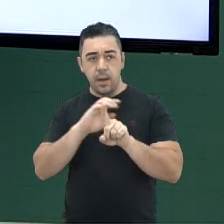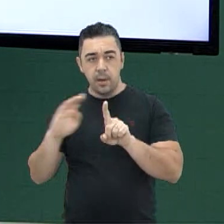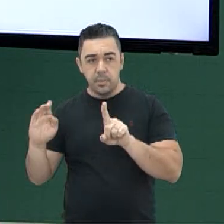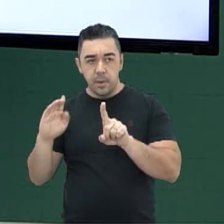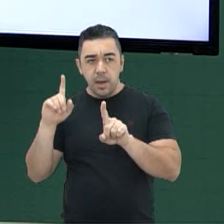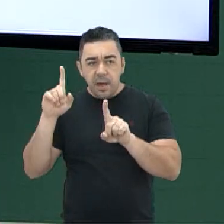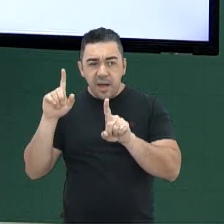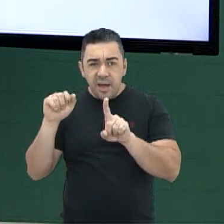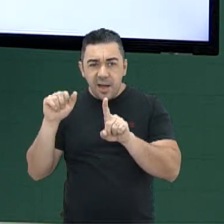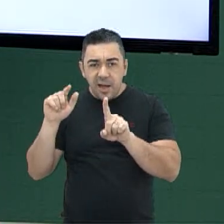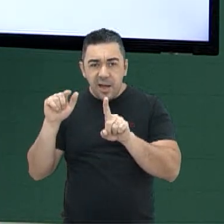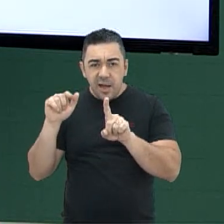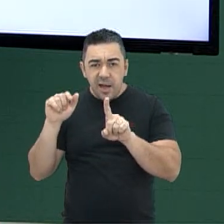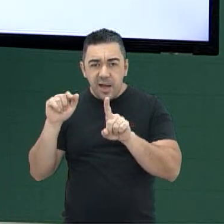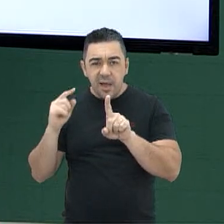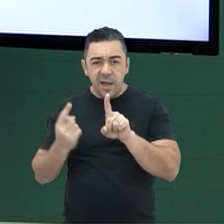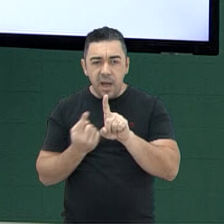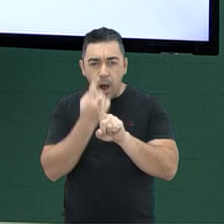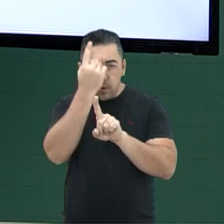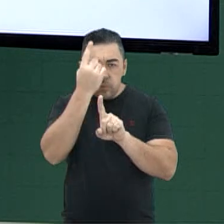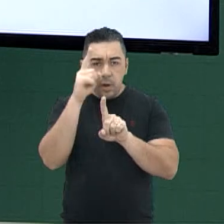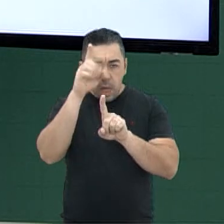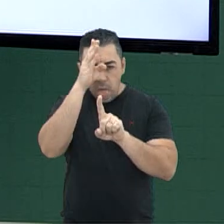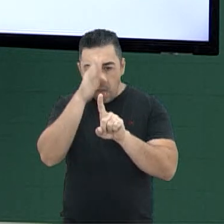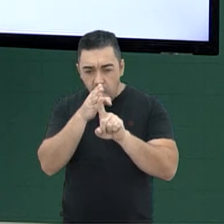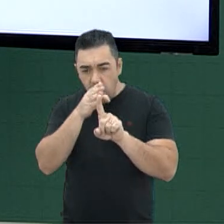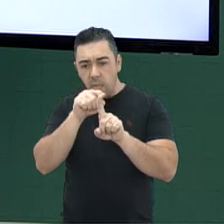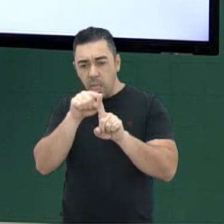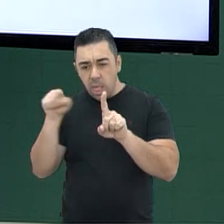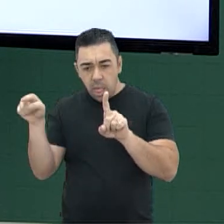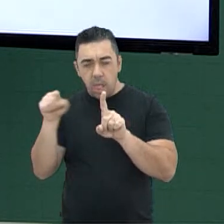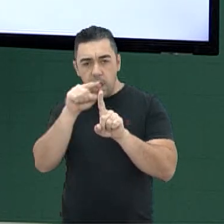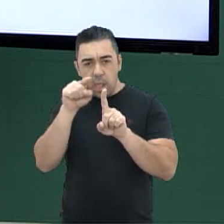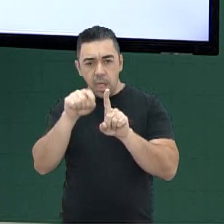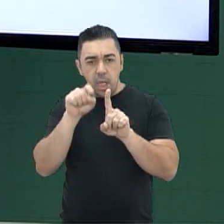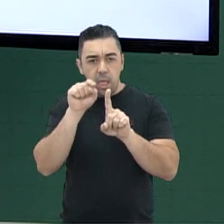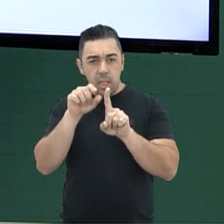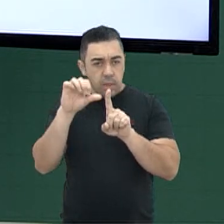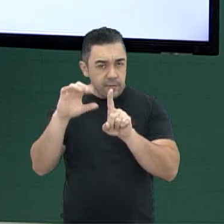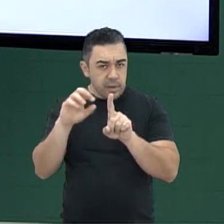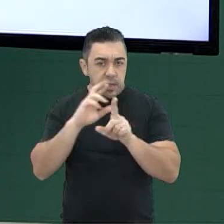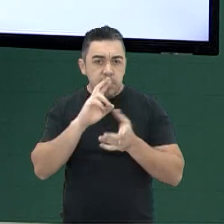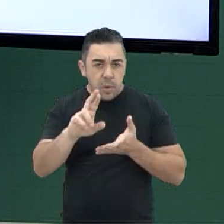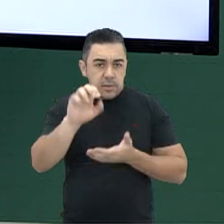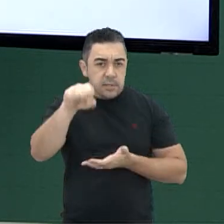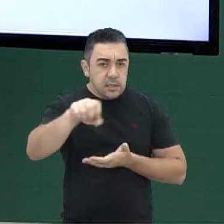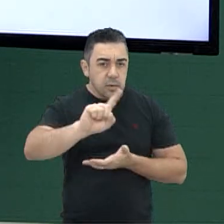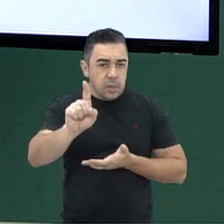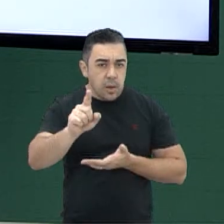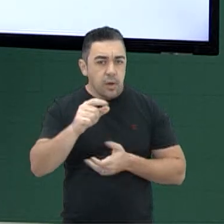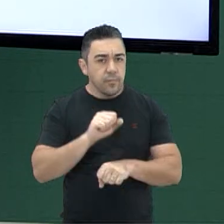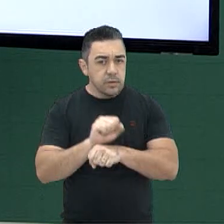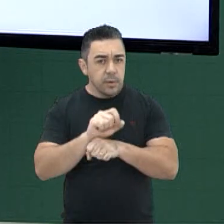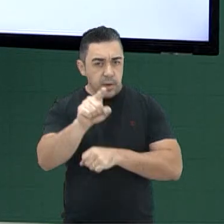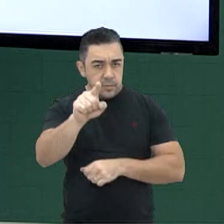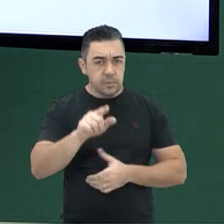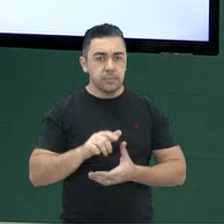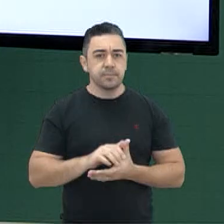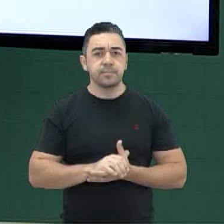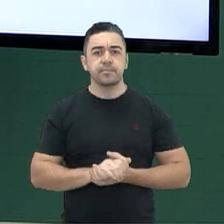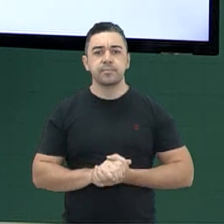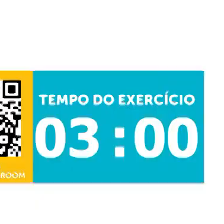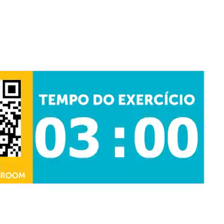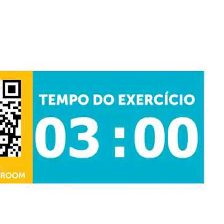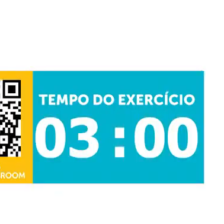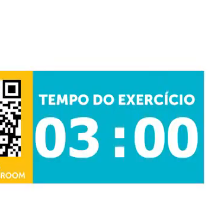está fazendo um ângulo de 90 graus? É realmente uma altura? Resposta sim ou não. Eu vou dar um tempo. Vamos